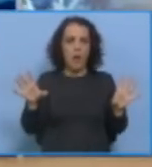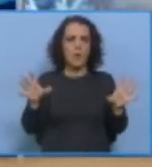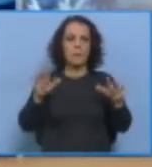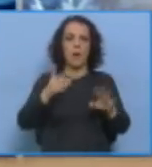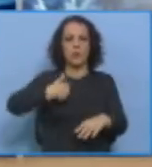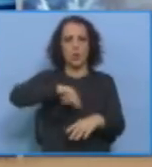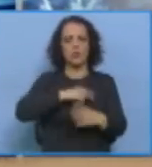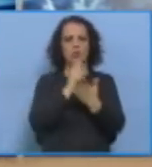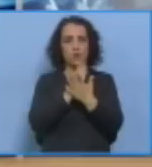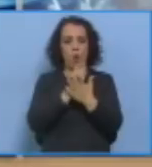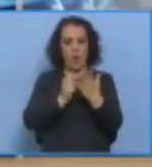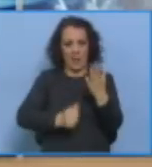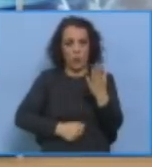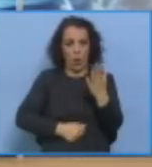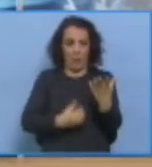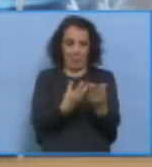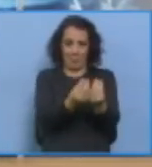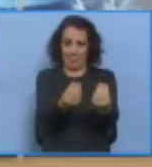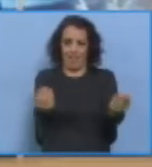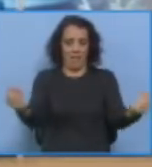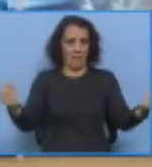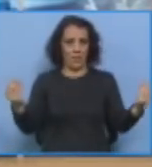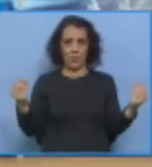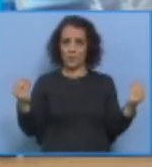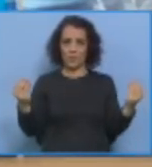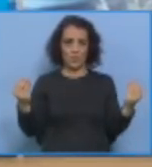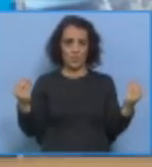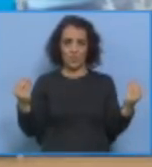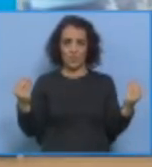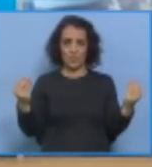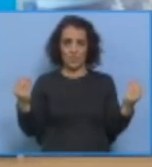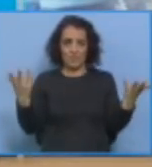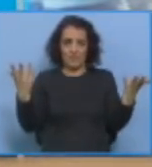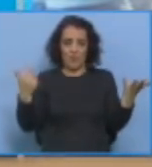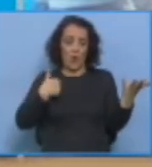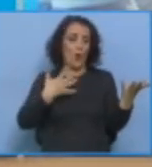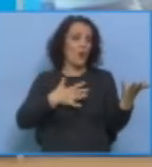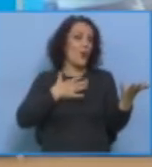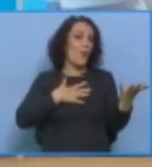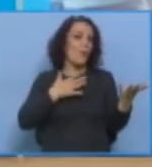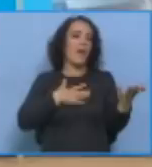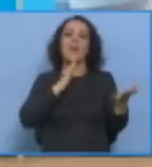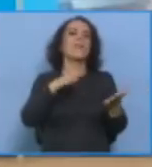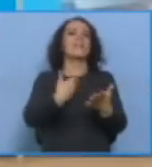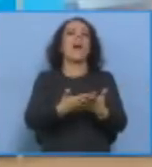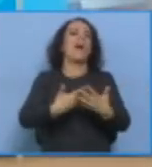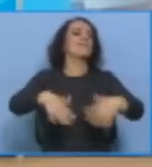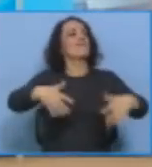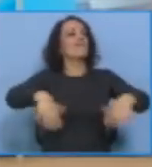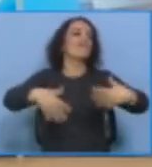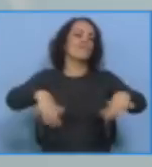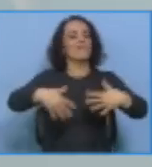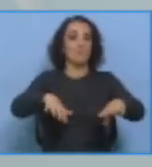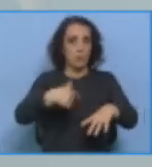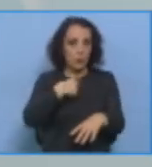nossas escolas católicas estão cheinhas delas, não é? E, portanto, eu não quero fulanizar a coisa, mas já lá vamos se pegasse